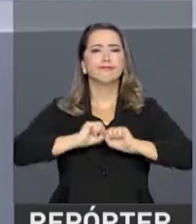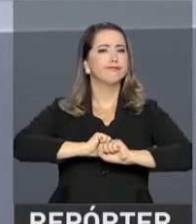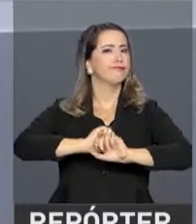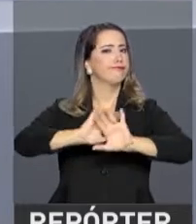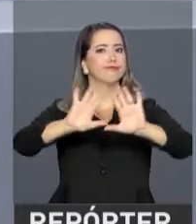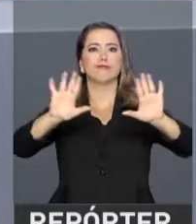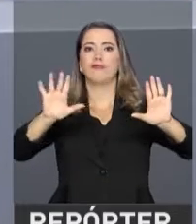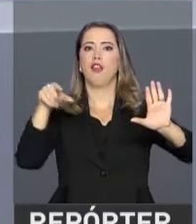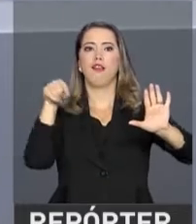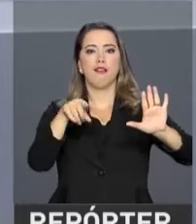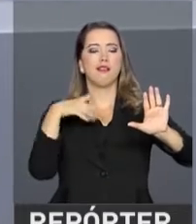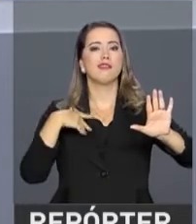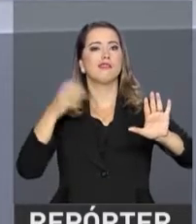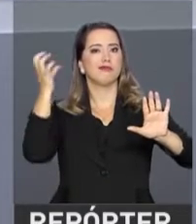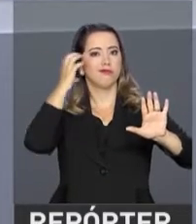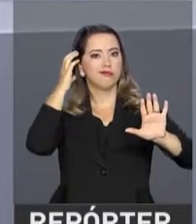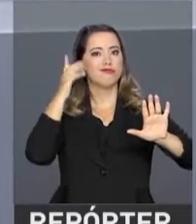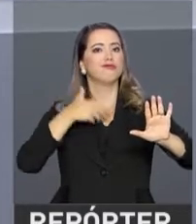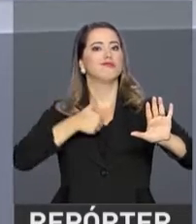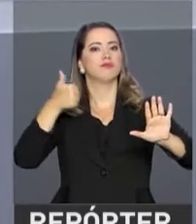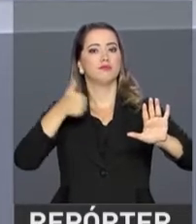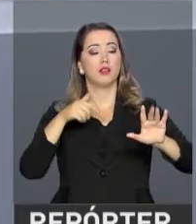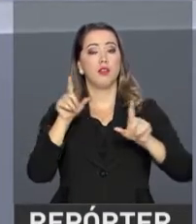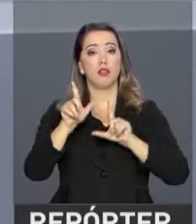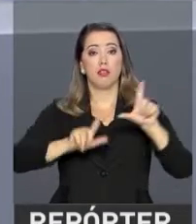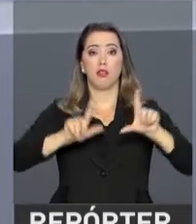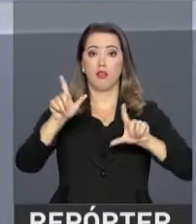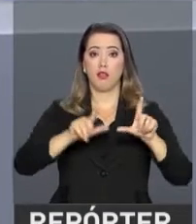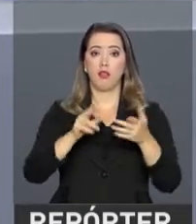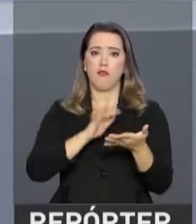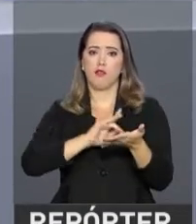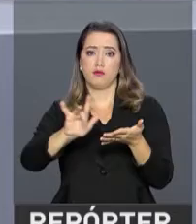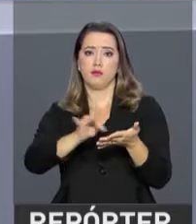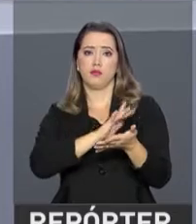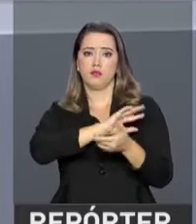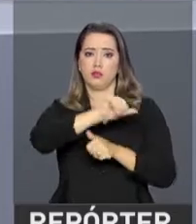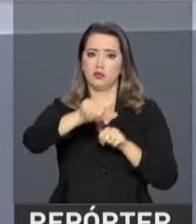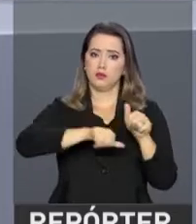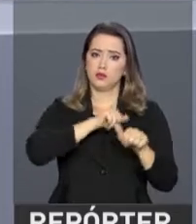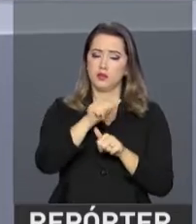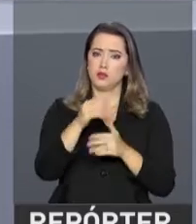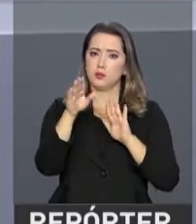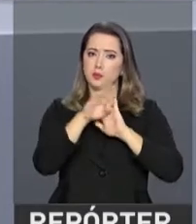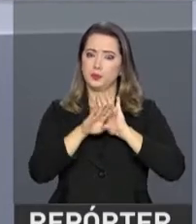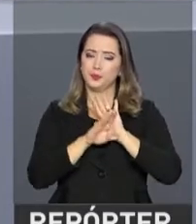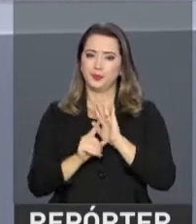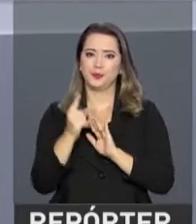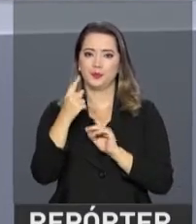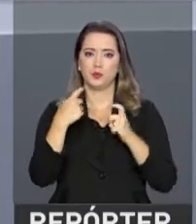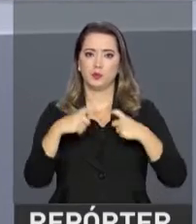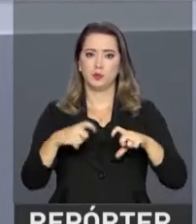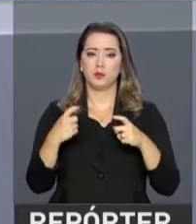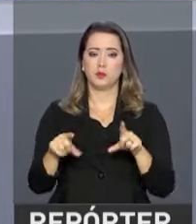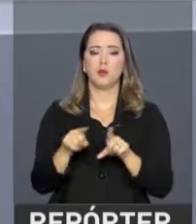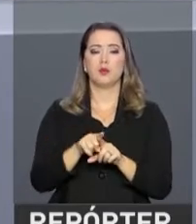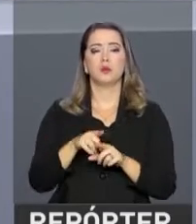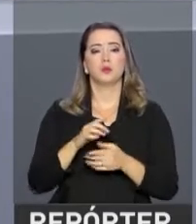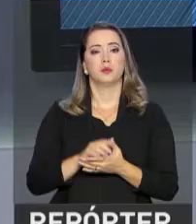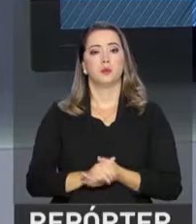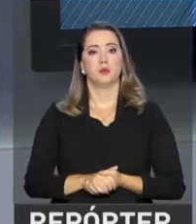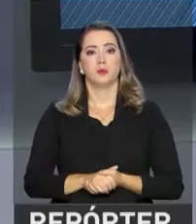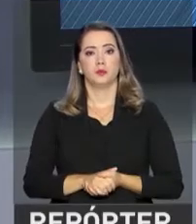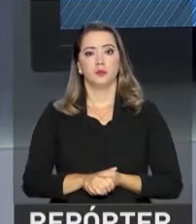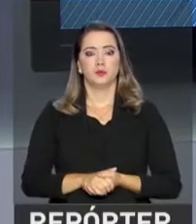assistir tv em dispositivos móveis transmissão de diferentes programações em um mesmo canal e interatividade